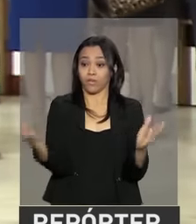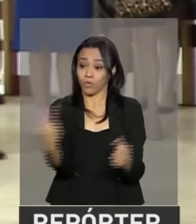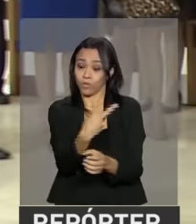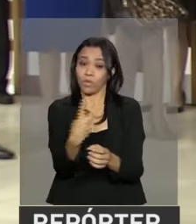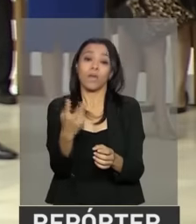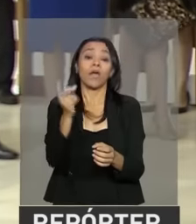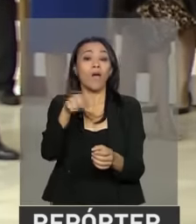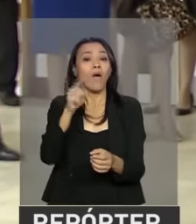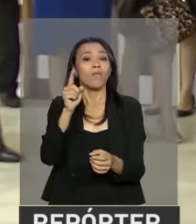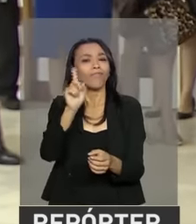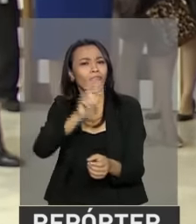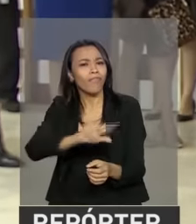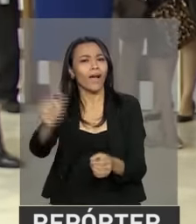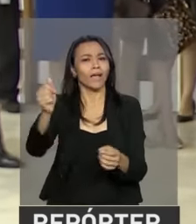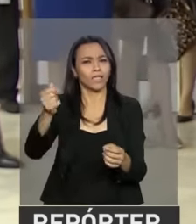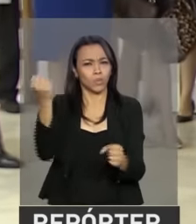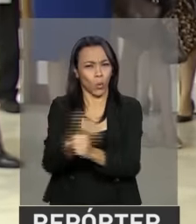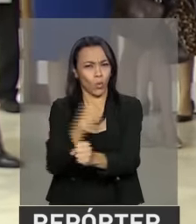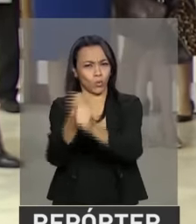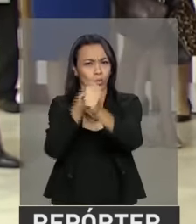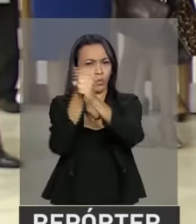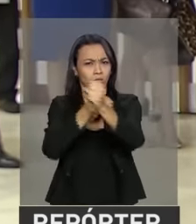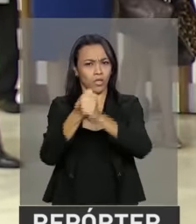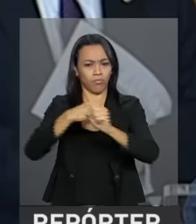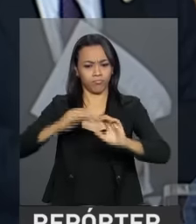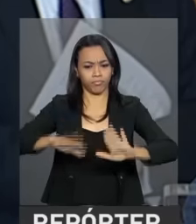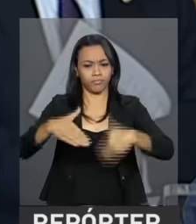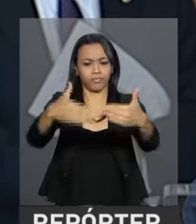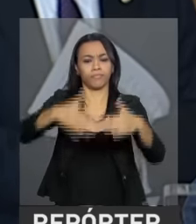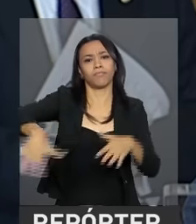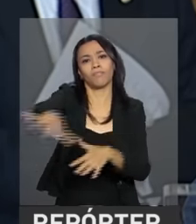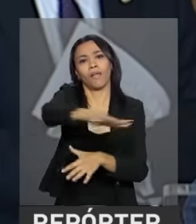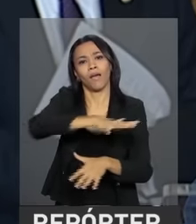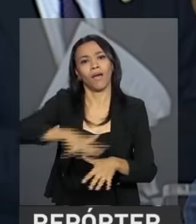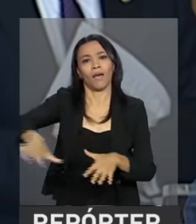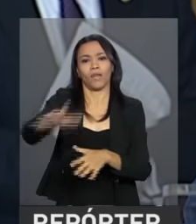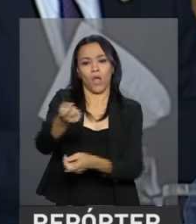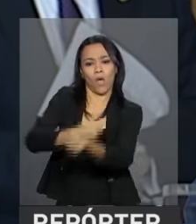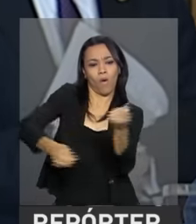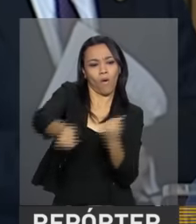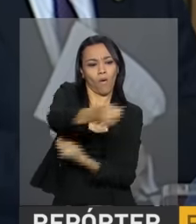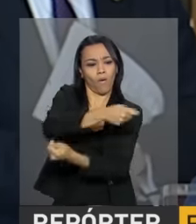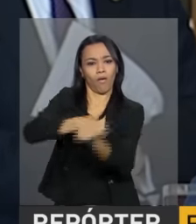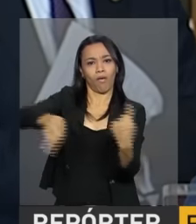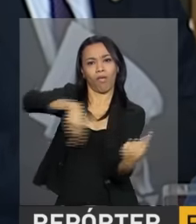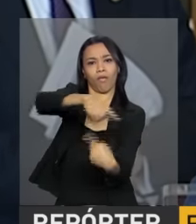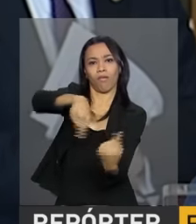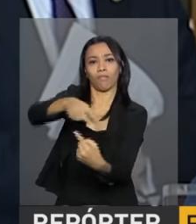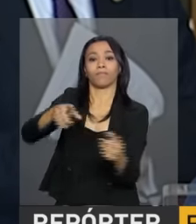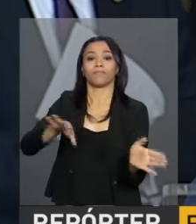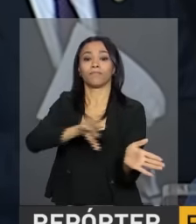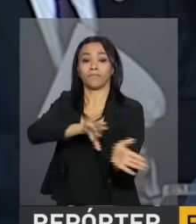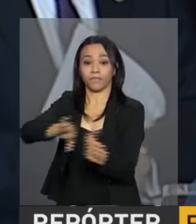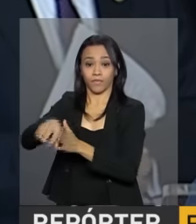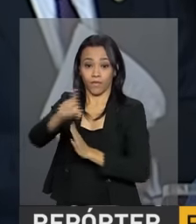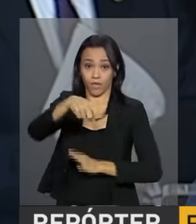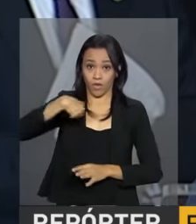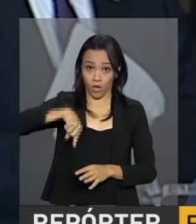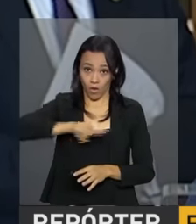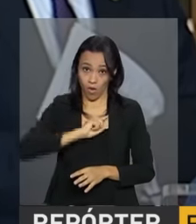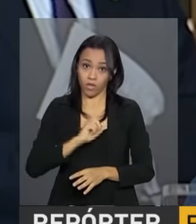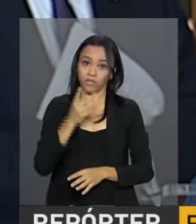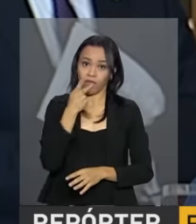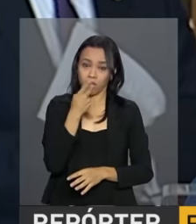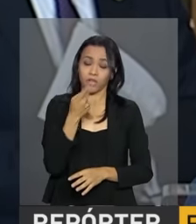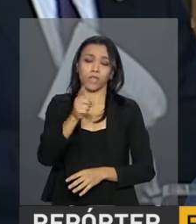chanceleres, a obra vai gerar desenvolvimento para toda a região. Este acordo que acabamos de suscribir, estamos seguros que